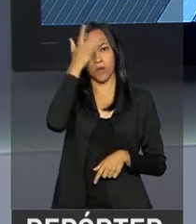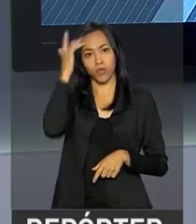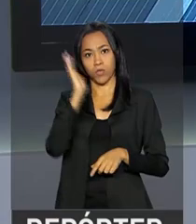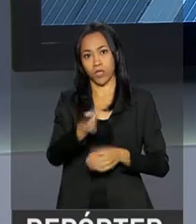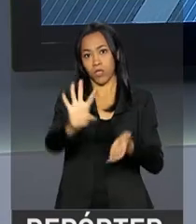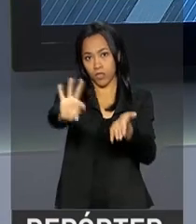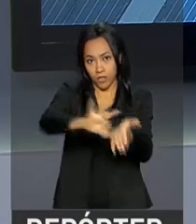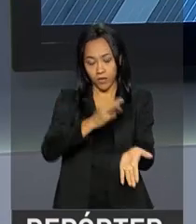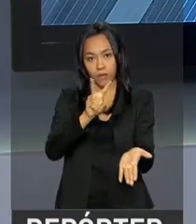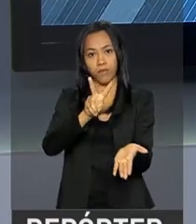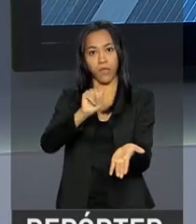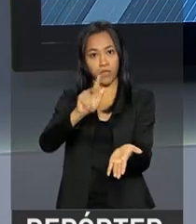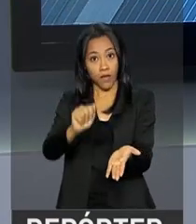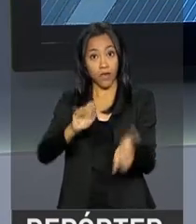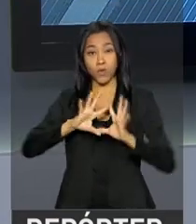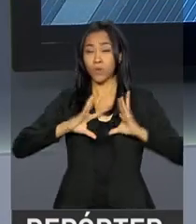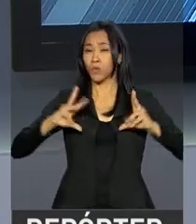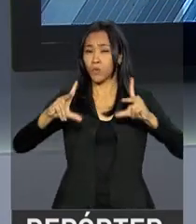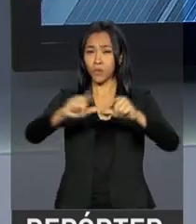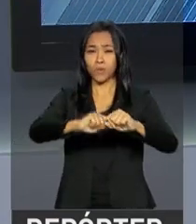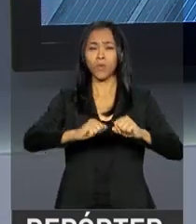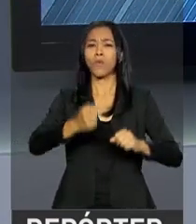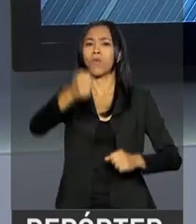vagas disponíveis. Ao todo, quase